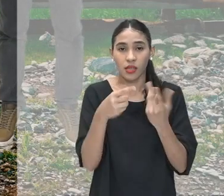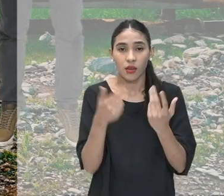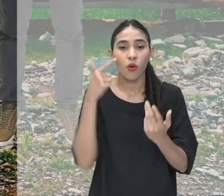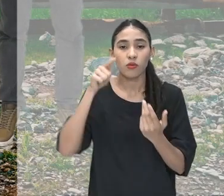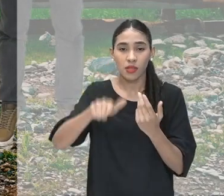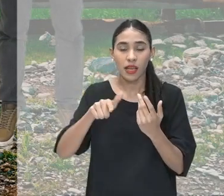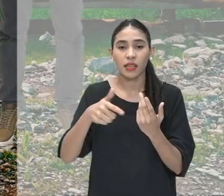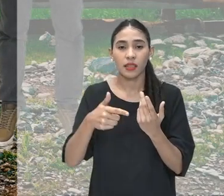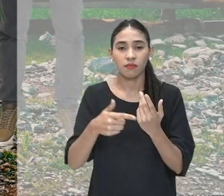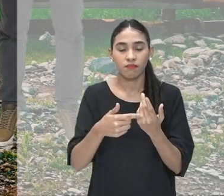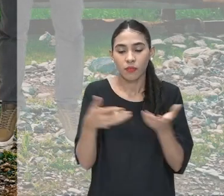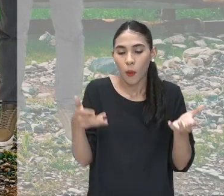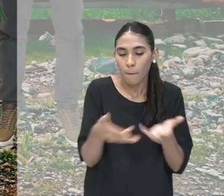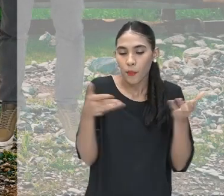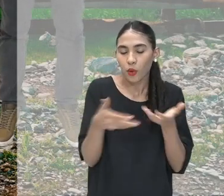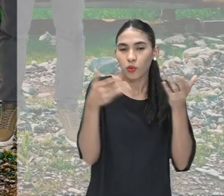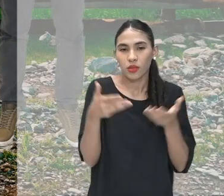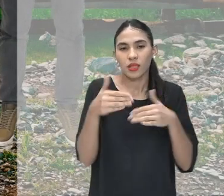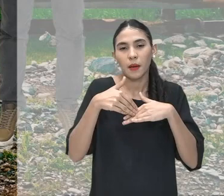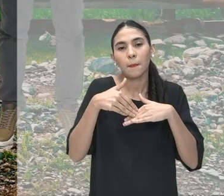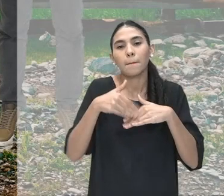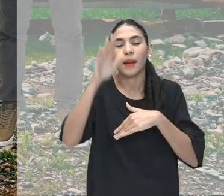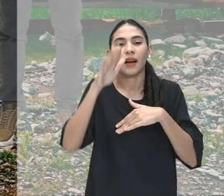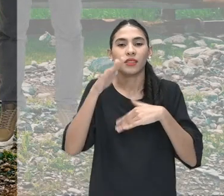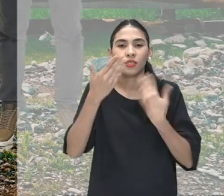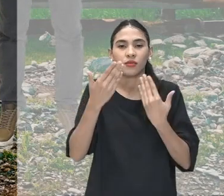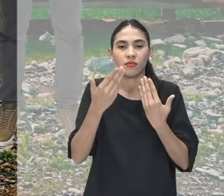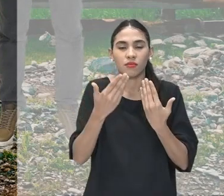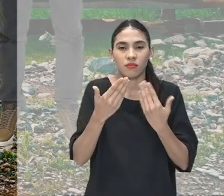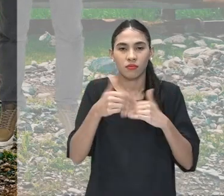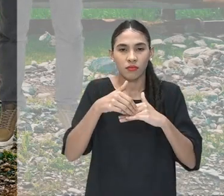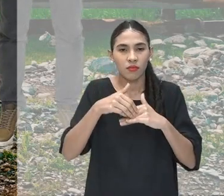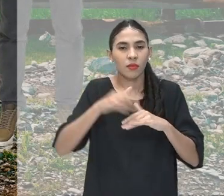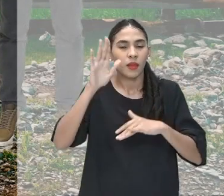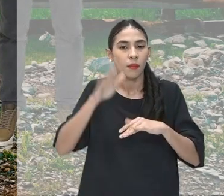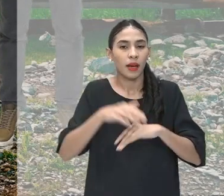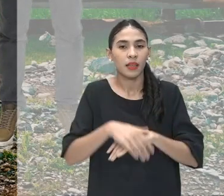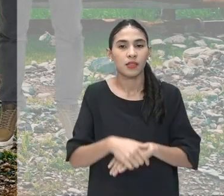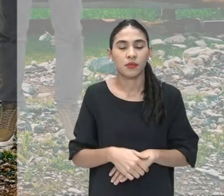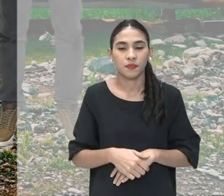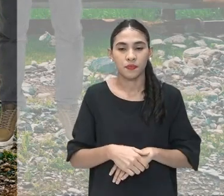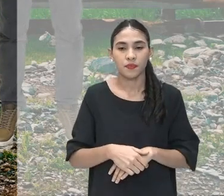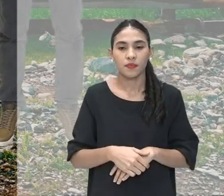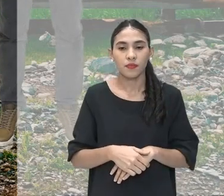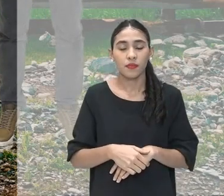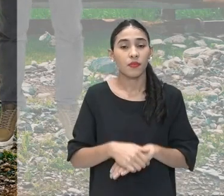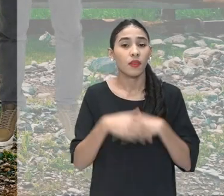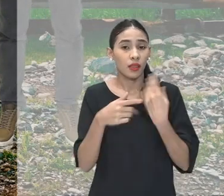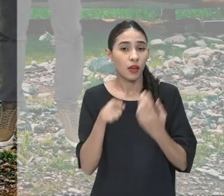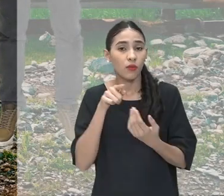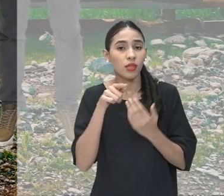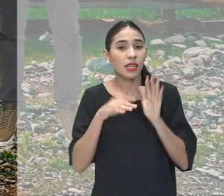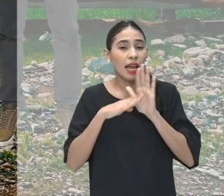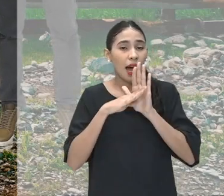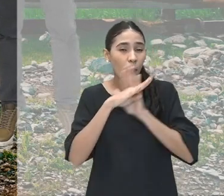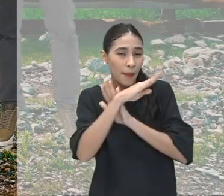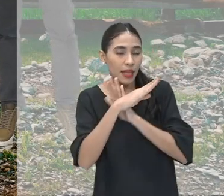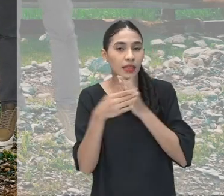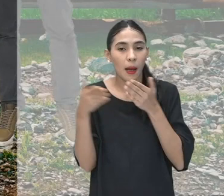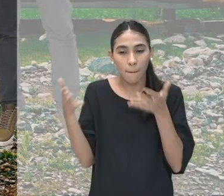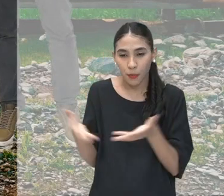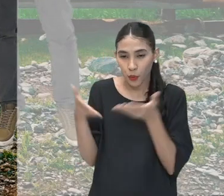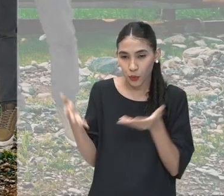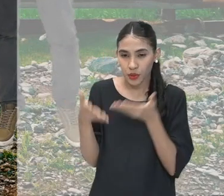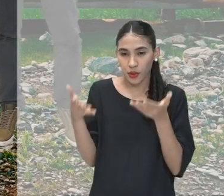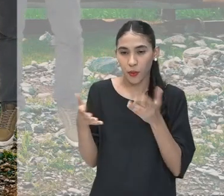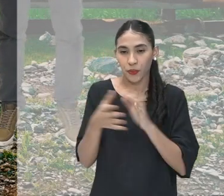conseguir produzir muito mais do que você produzia naquele mesmo pedaço sem usar técnica. Então, você vai aumentar a produtividade,